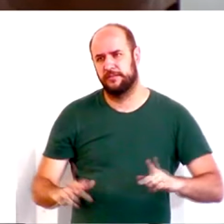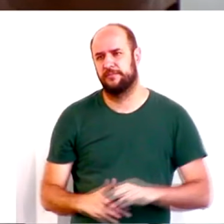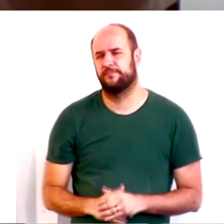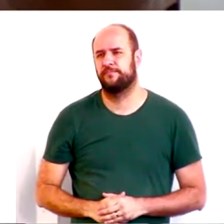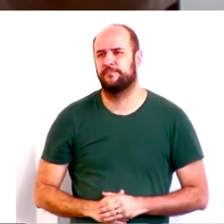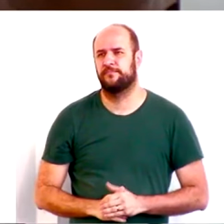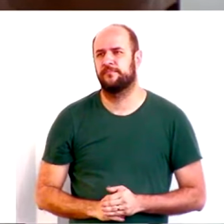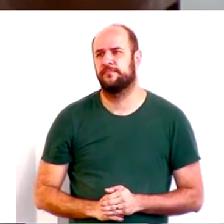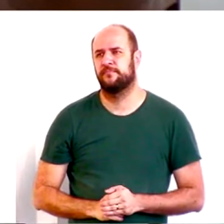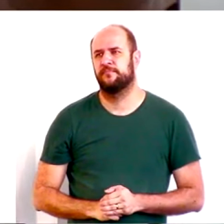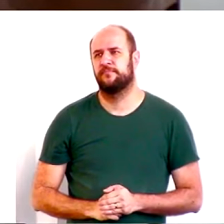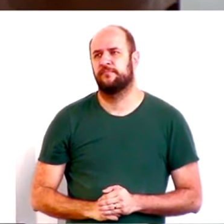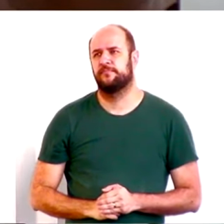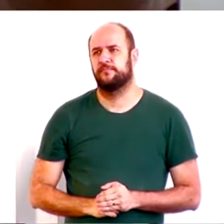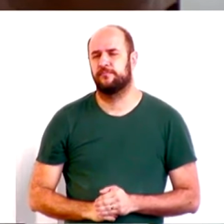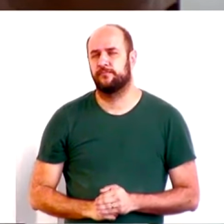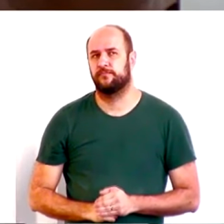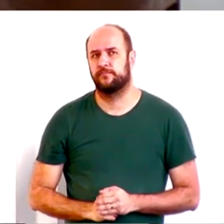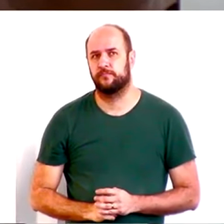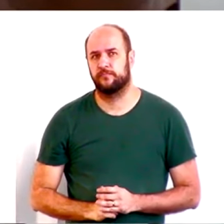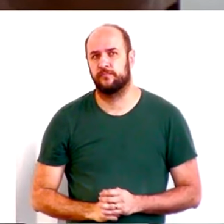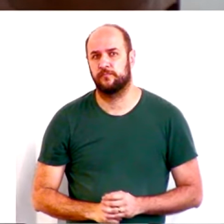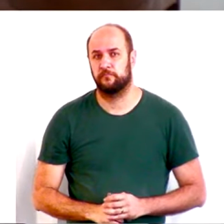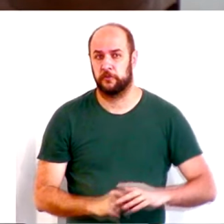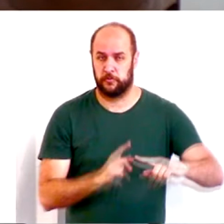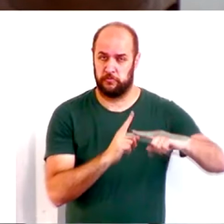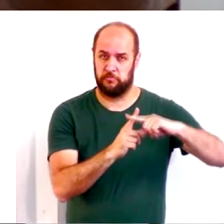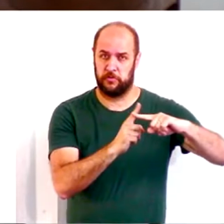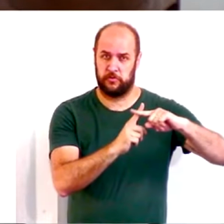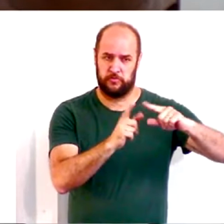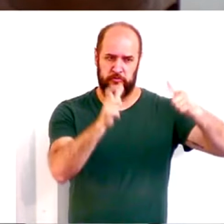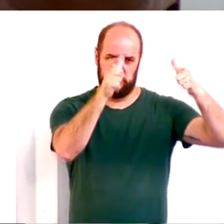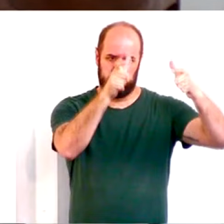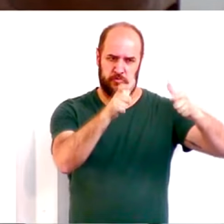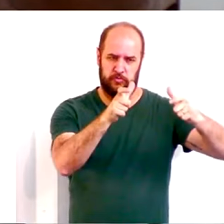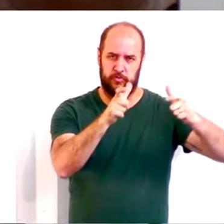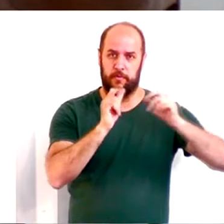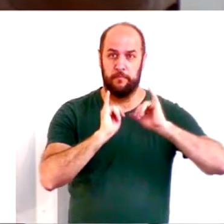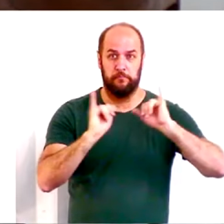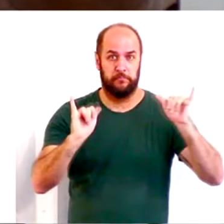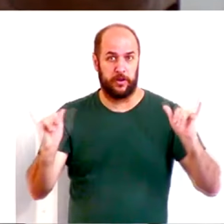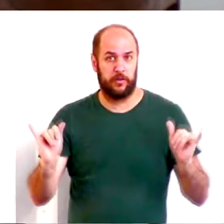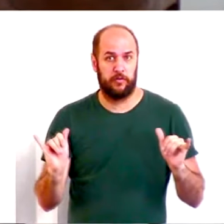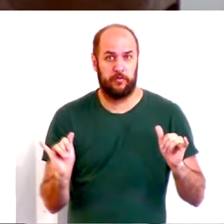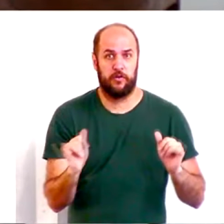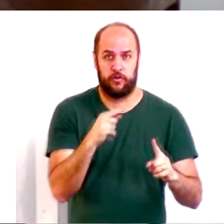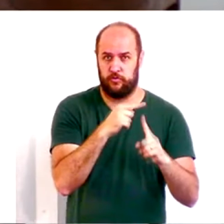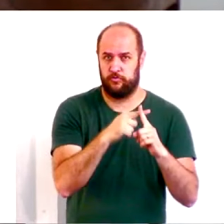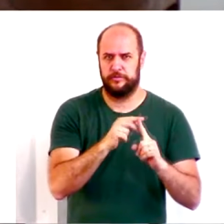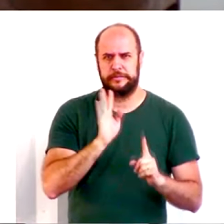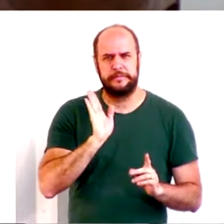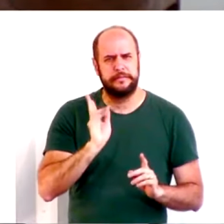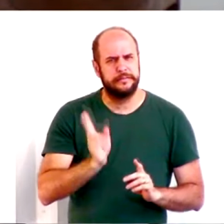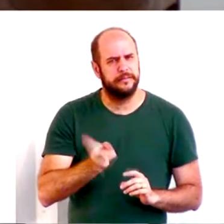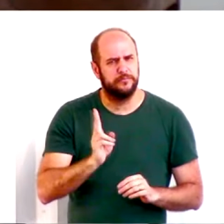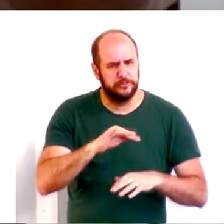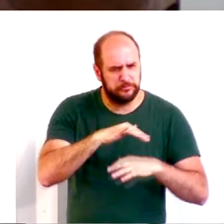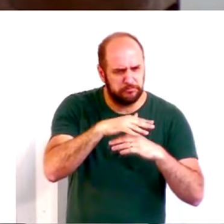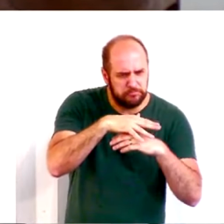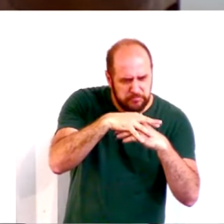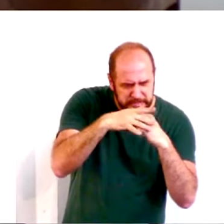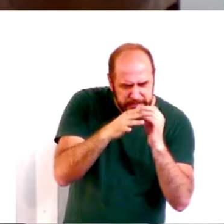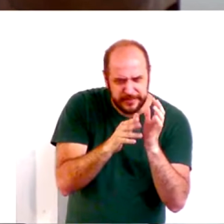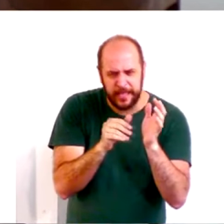o mundo não compreende a mensagem da cruz Mensagem da Cruz sempre foi um mistério para muita gente